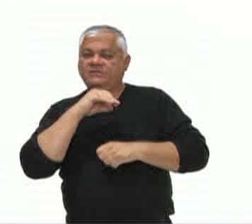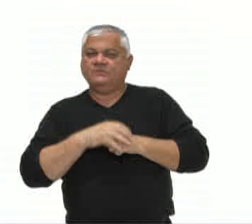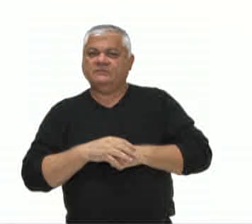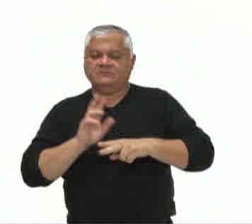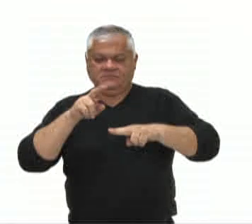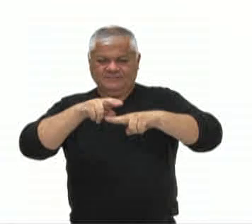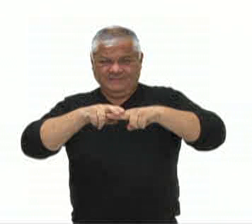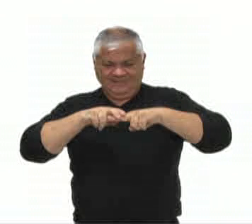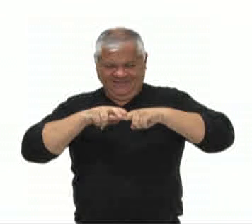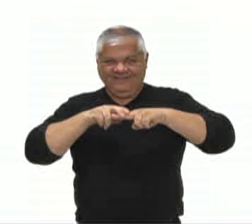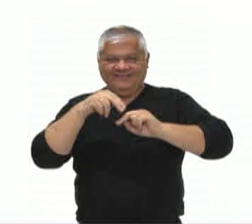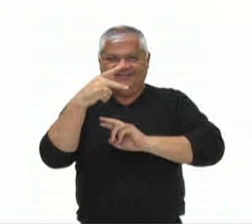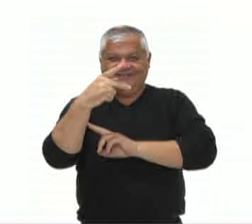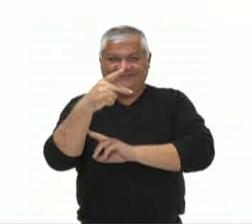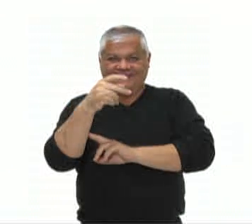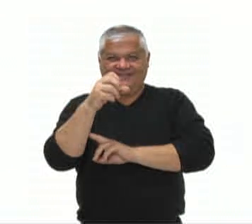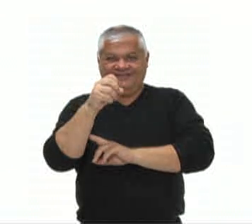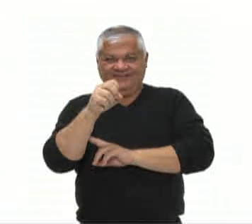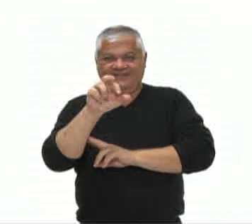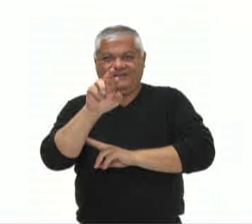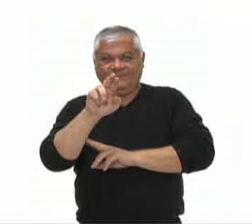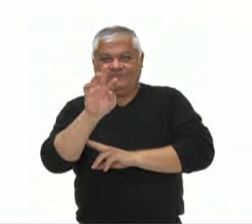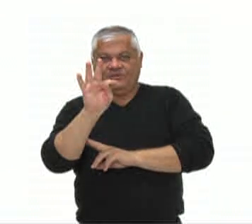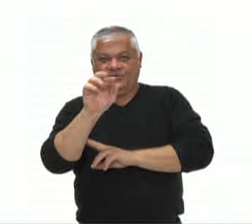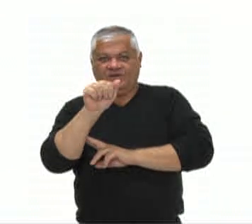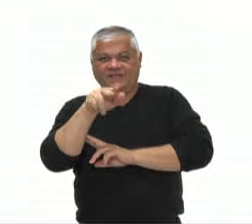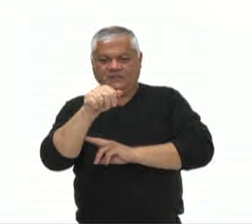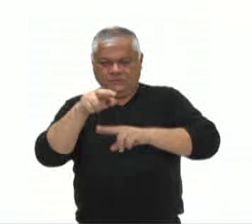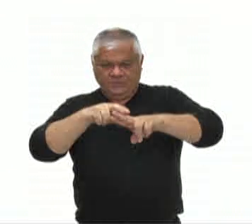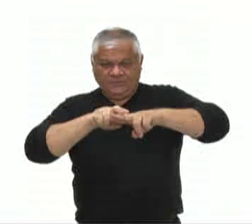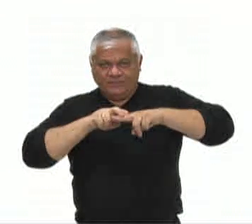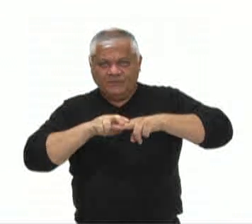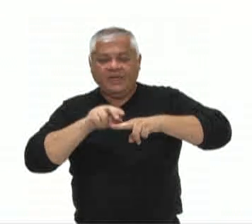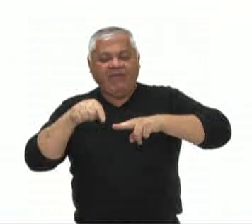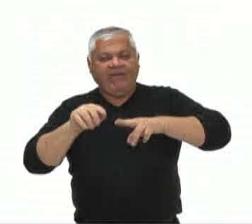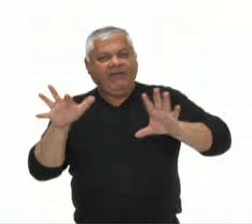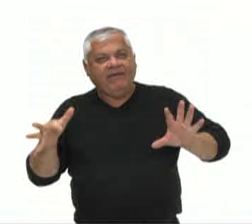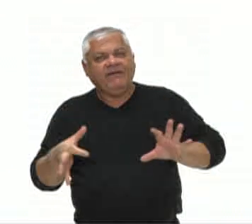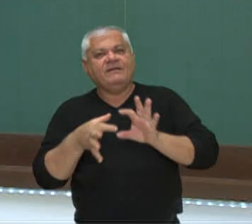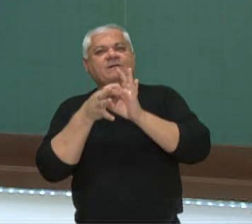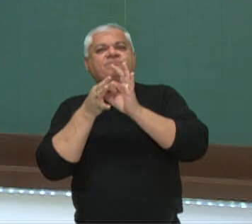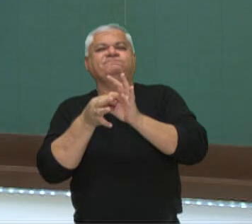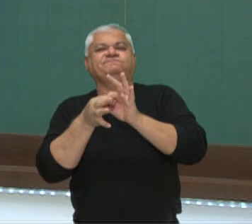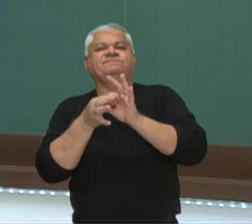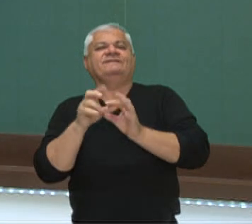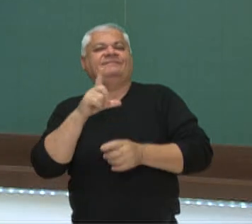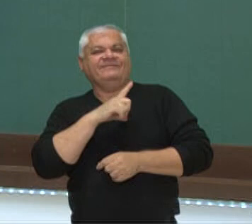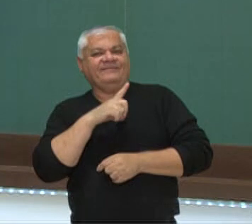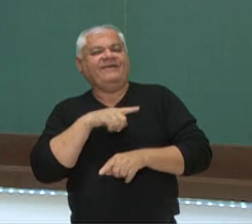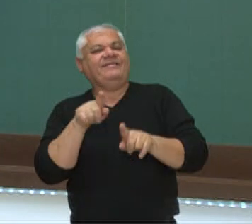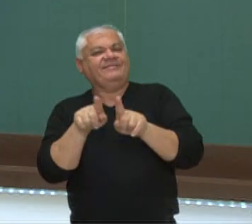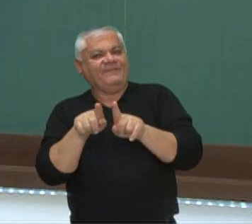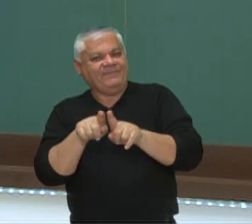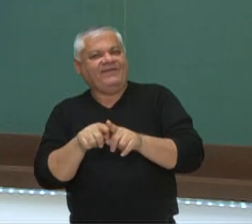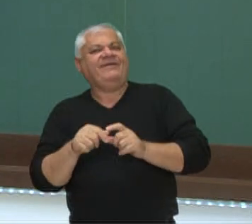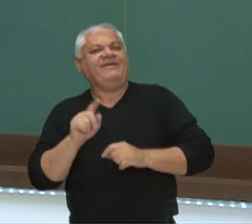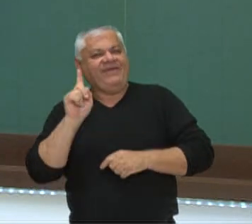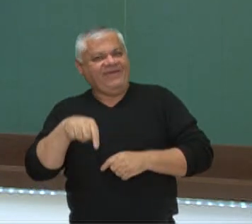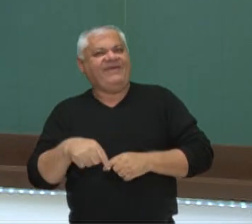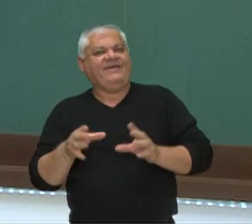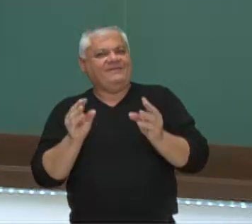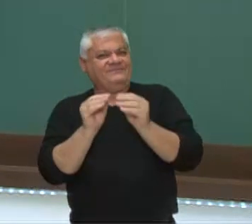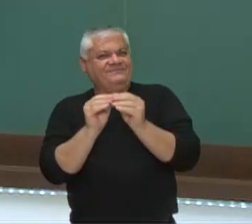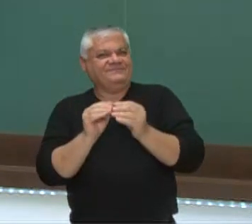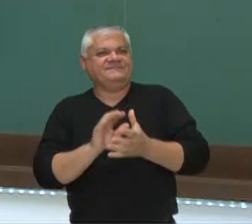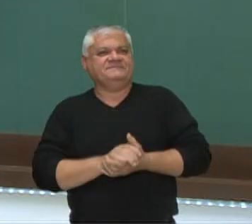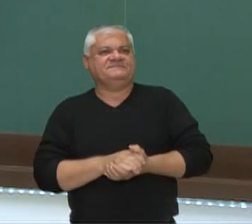portanto, presente nessa sindética, estabelece uma conclusão. Então, temos uma oração coordenada sindética